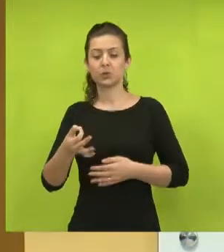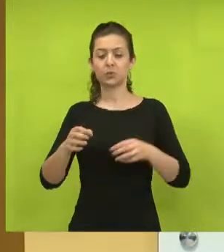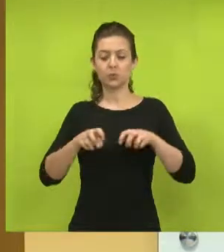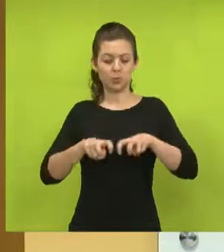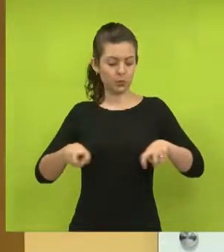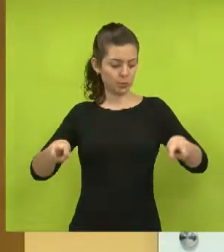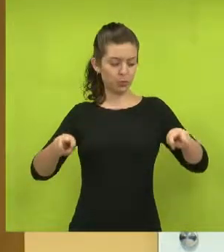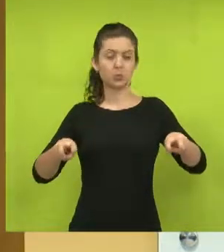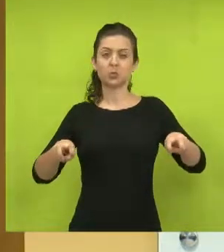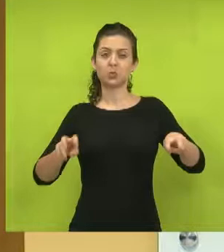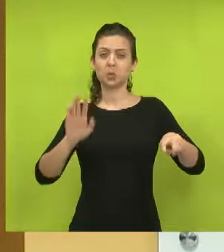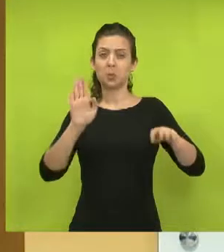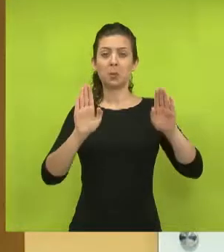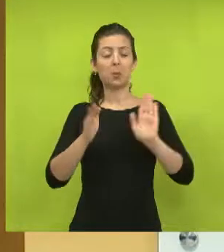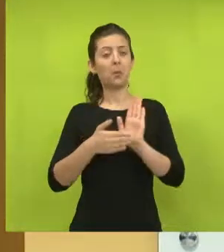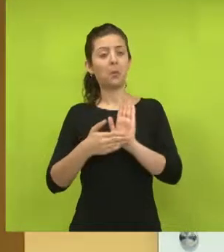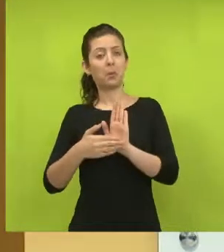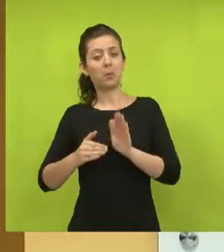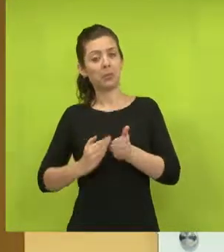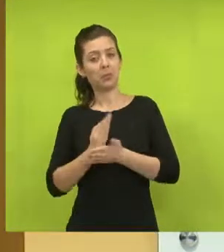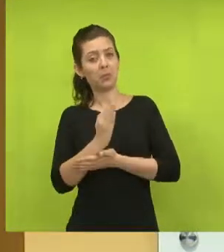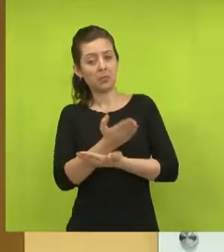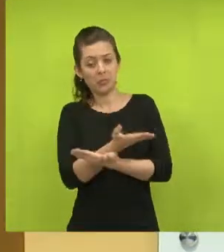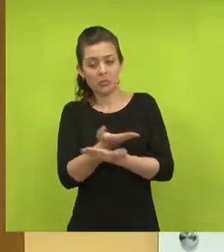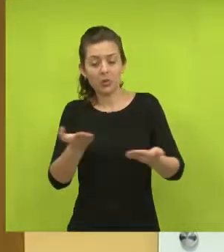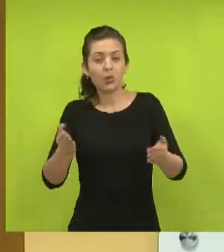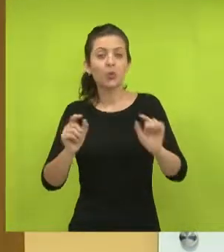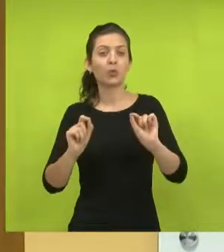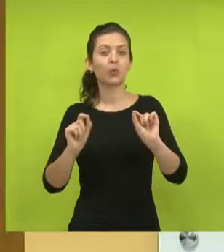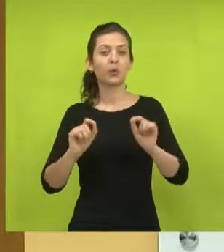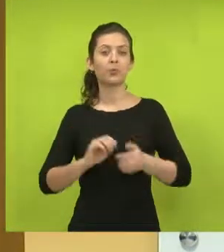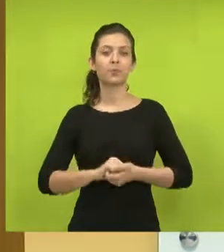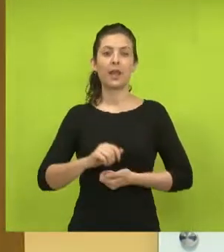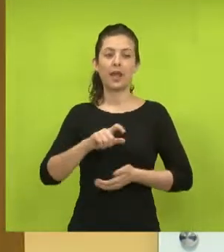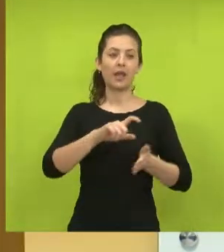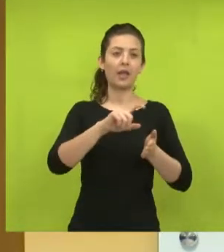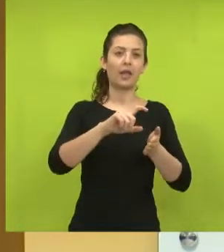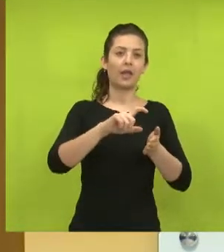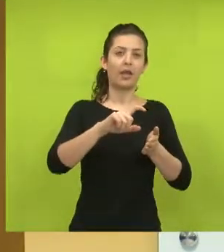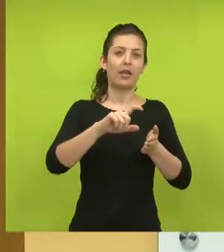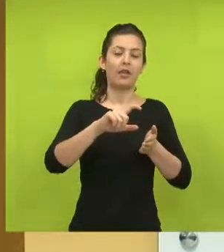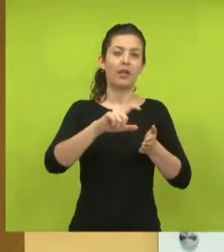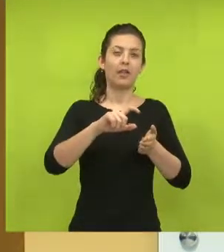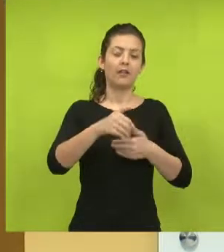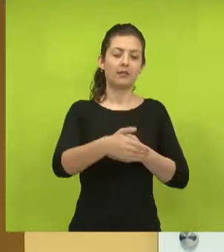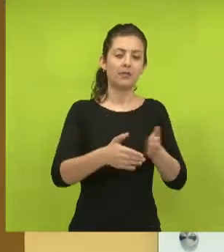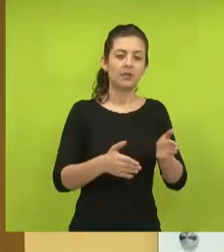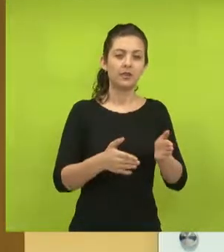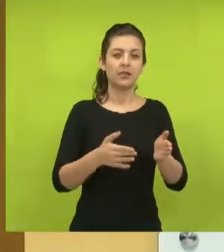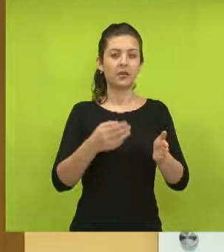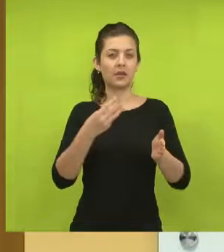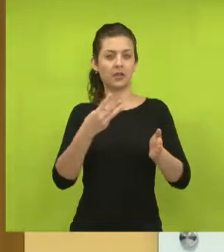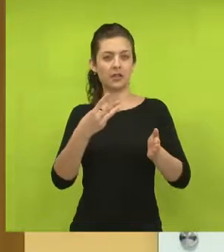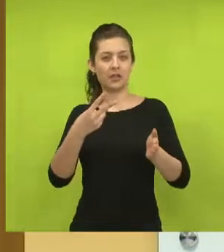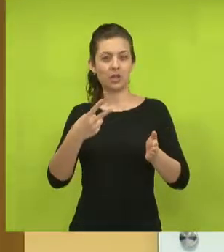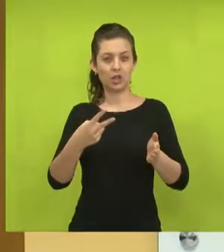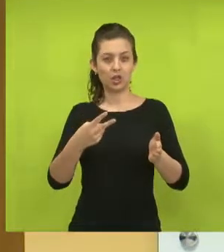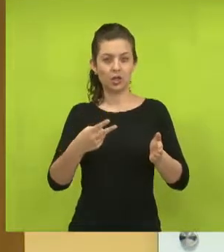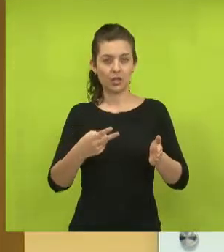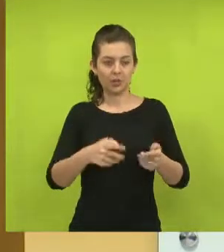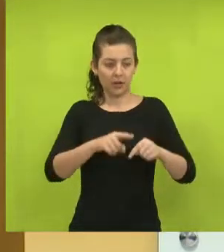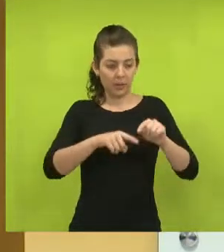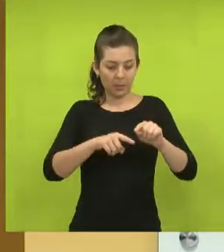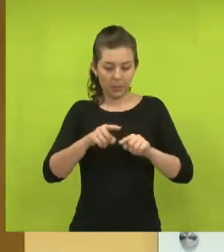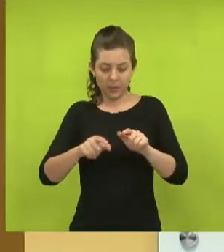que seja proposta e aprovada por vocês, em vez de ser a cesta com os 32 itens que